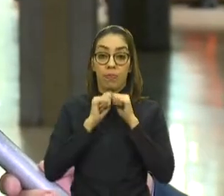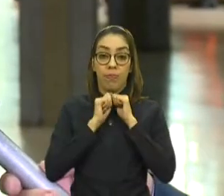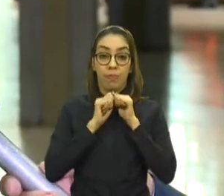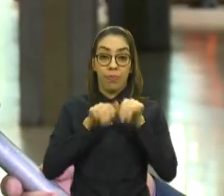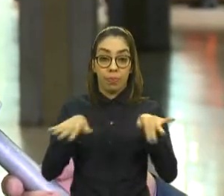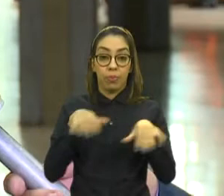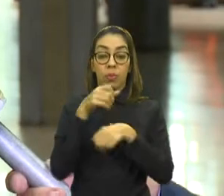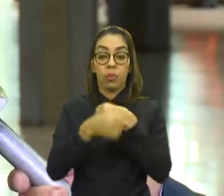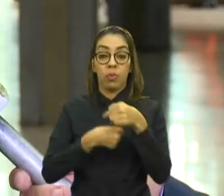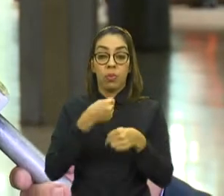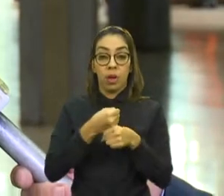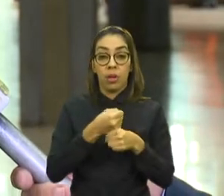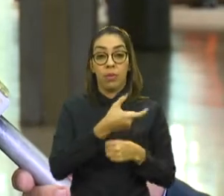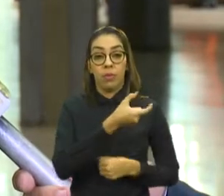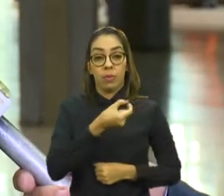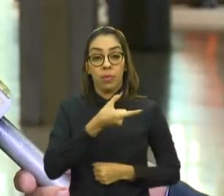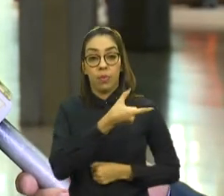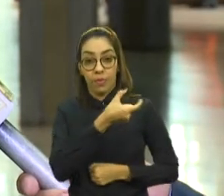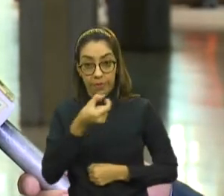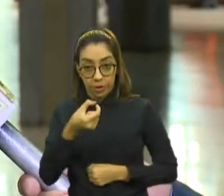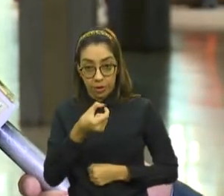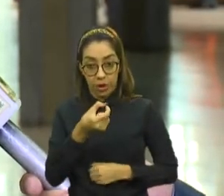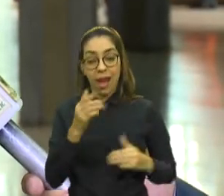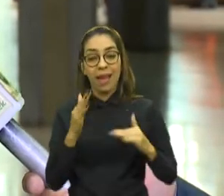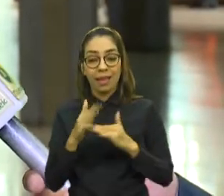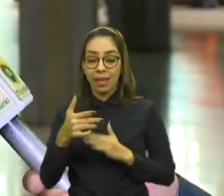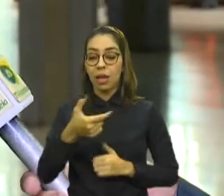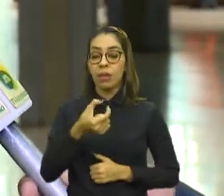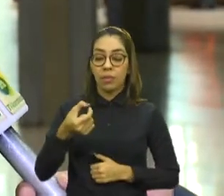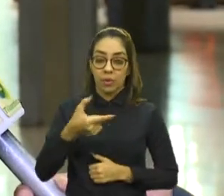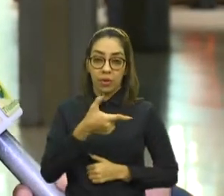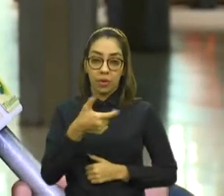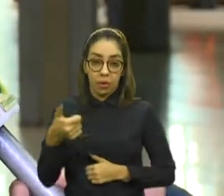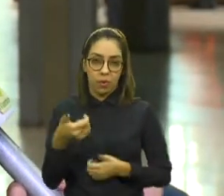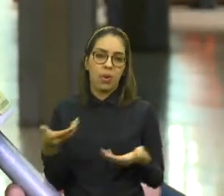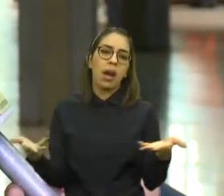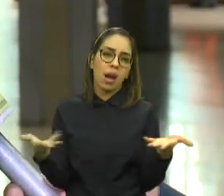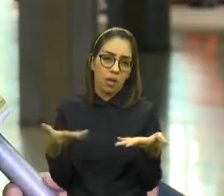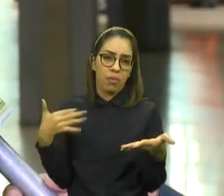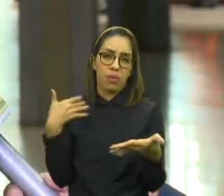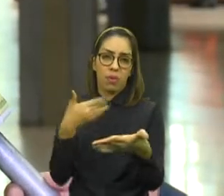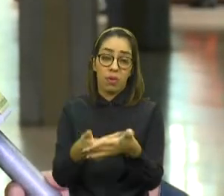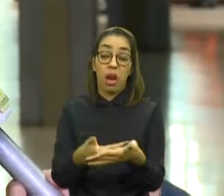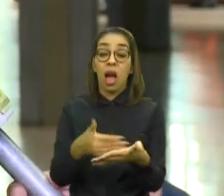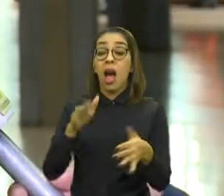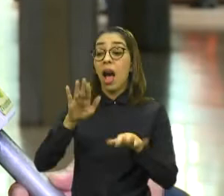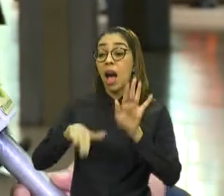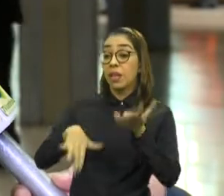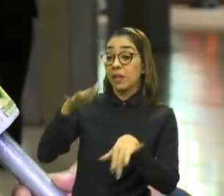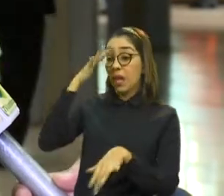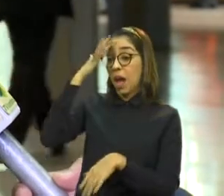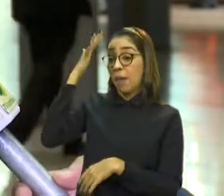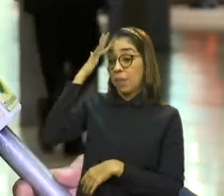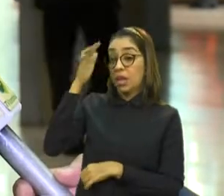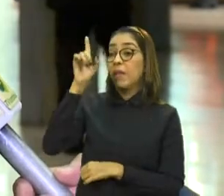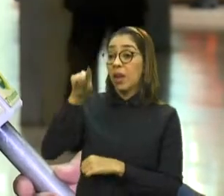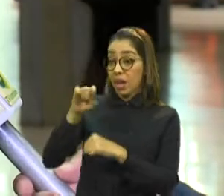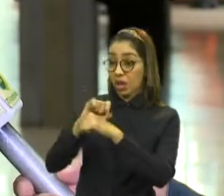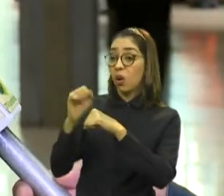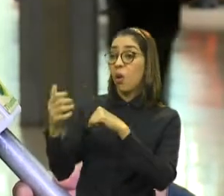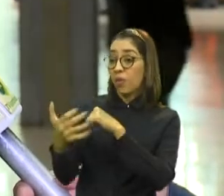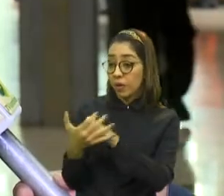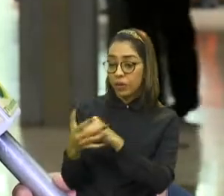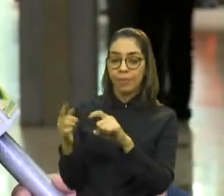2020 e 2021, que foi inicialmente diagnosticado como Covid, mas não eram, porque os testes retornavam com resultado